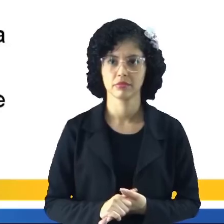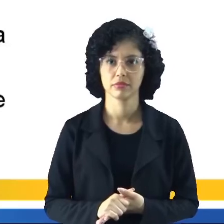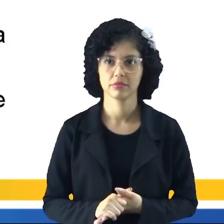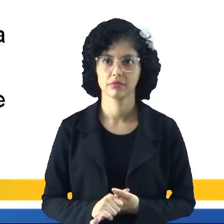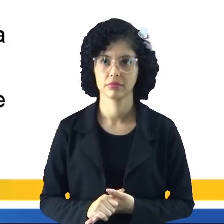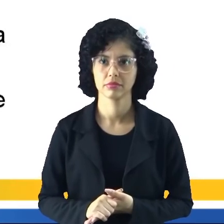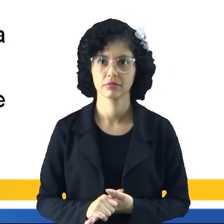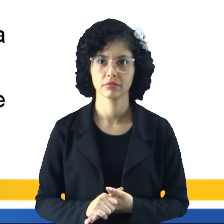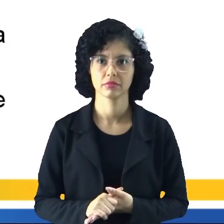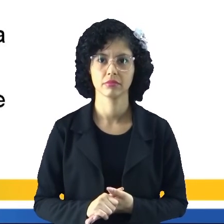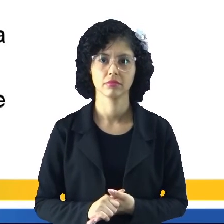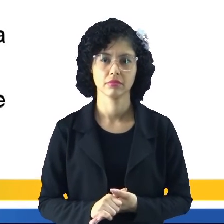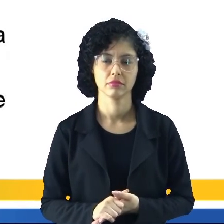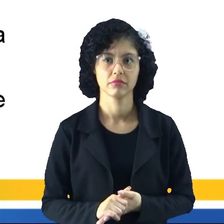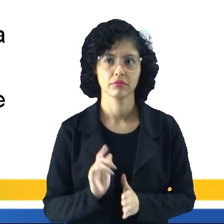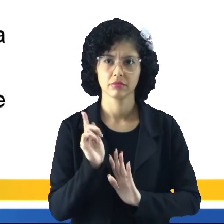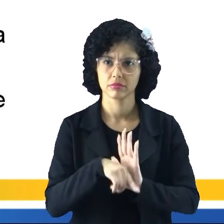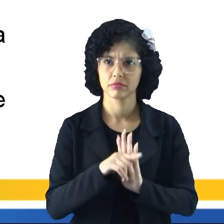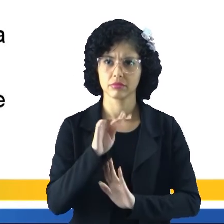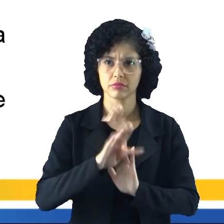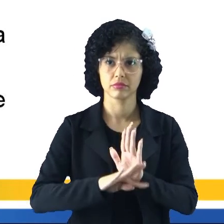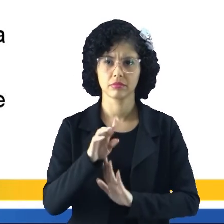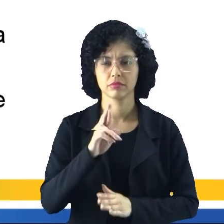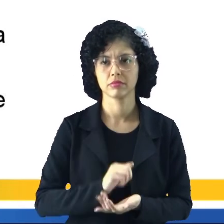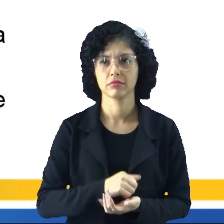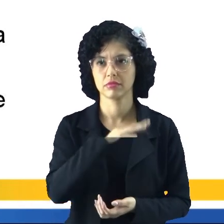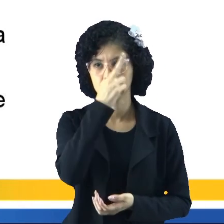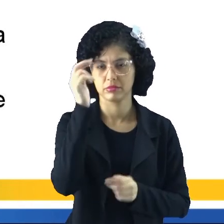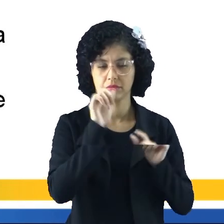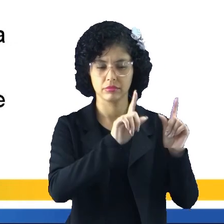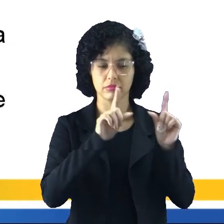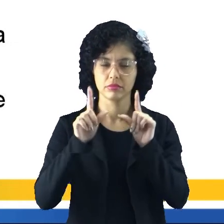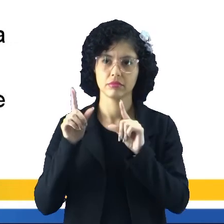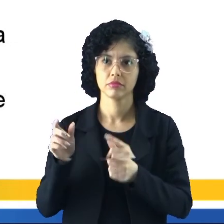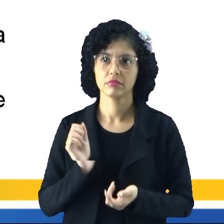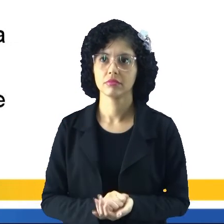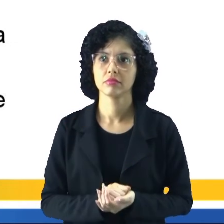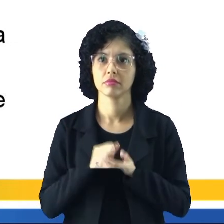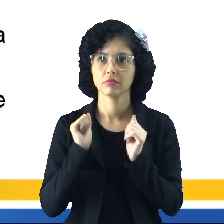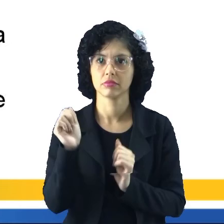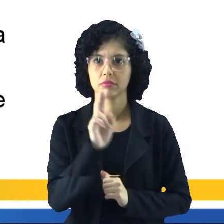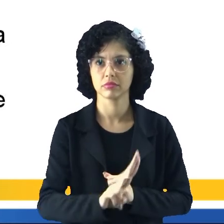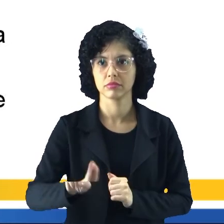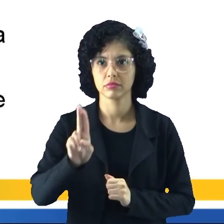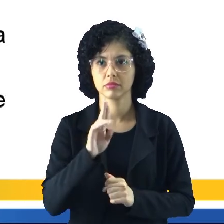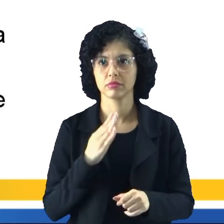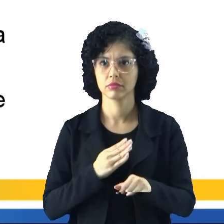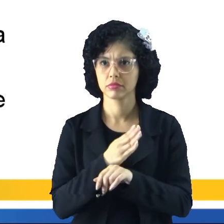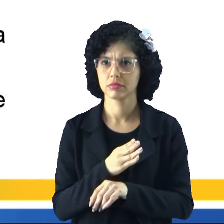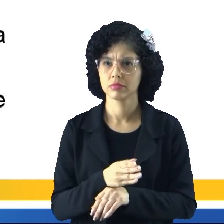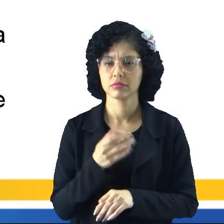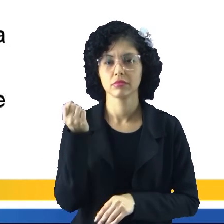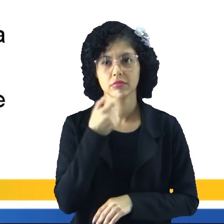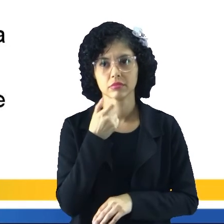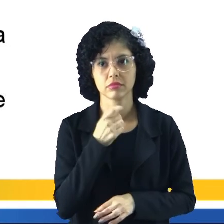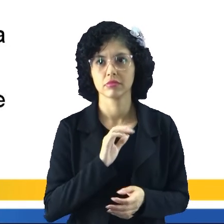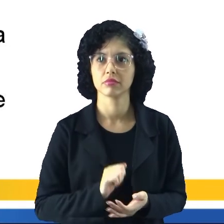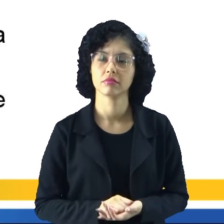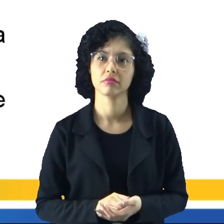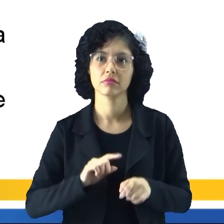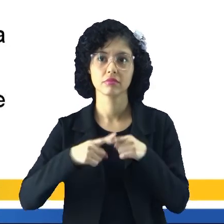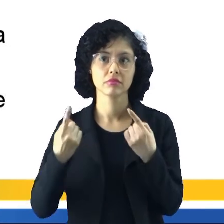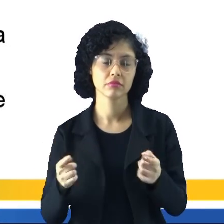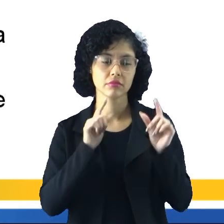E aí, né, temos a pergunta: o gênero textual, história em quadrinhos, né, pode ser usado com a intenção de provocar humor.